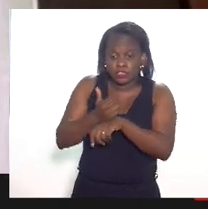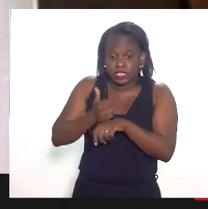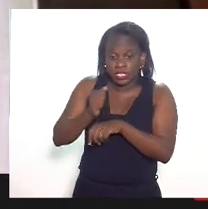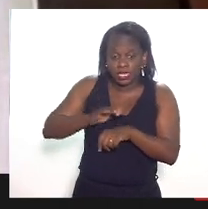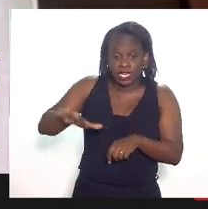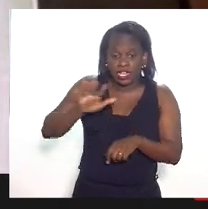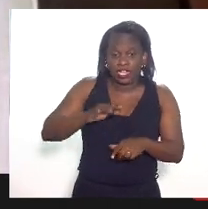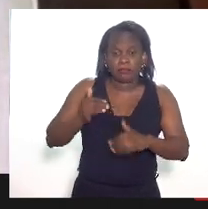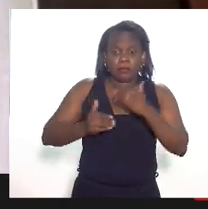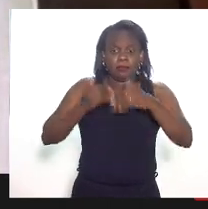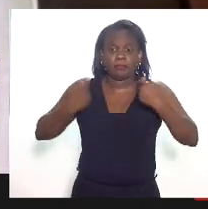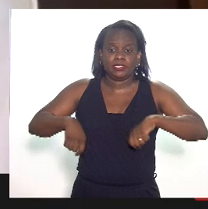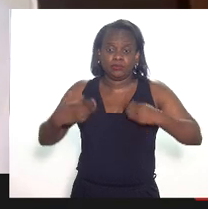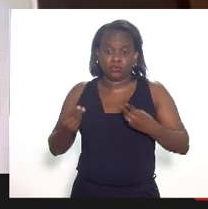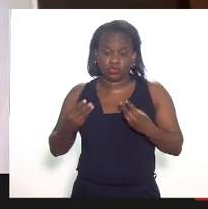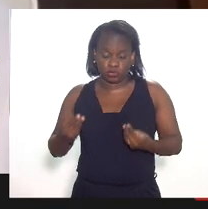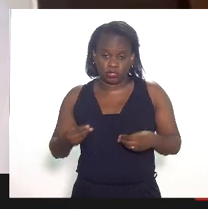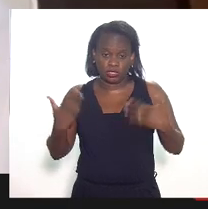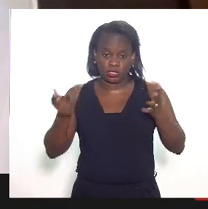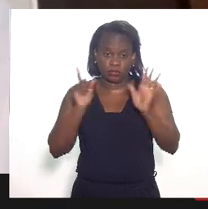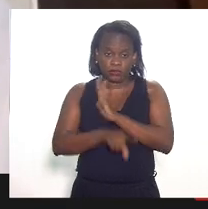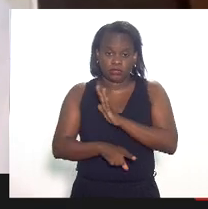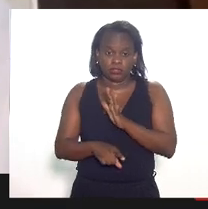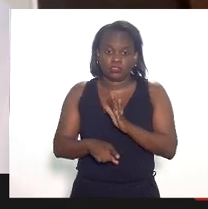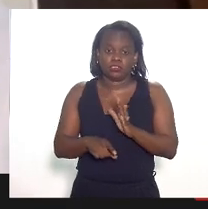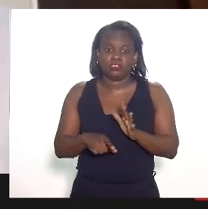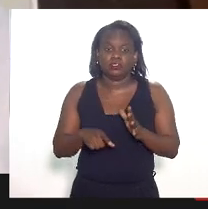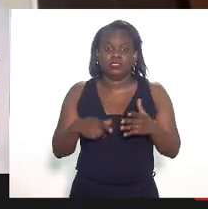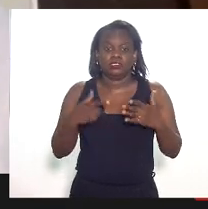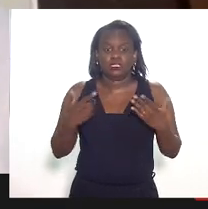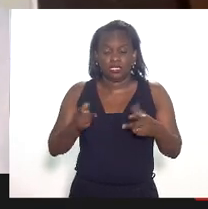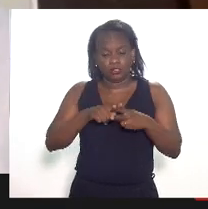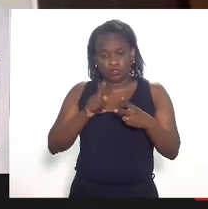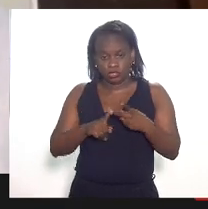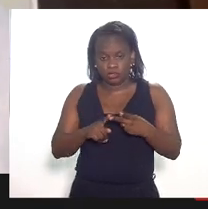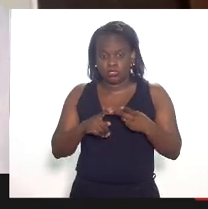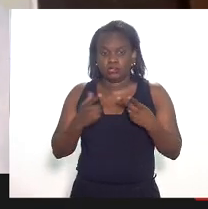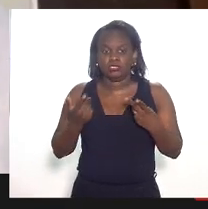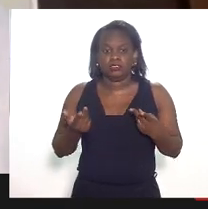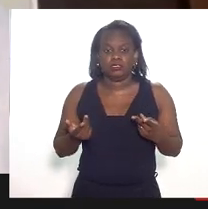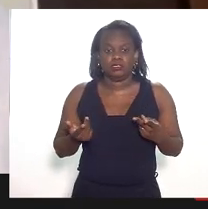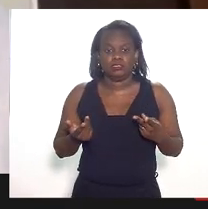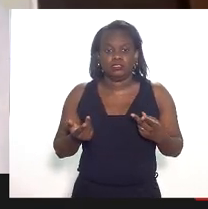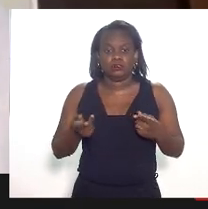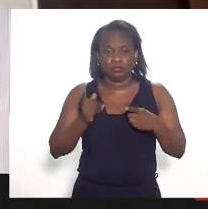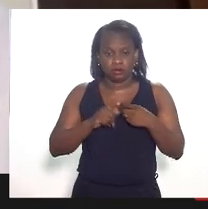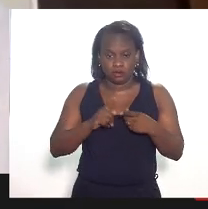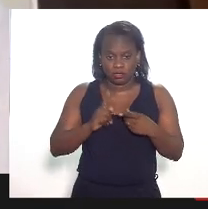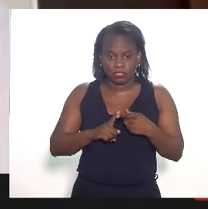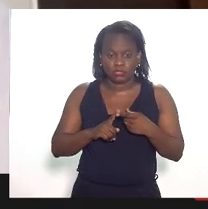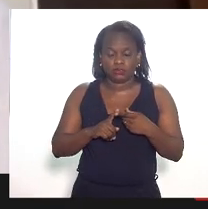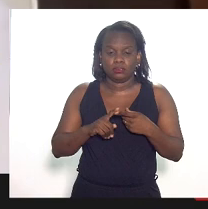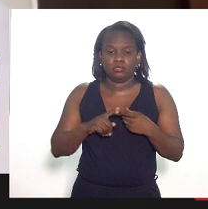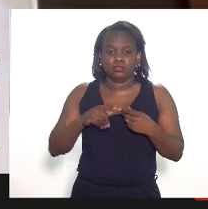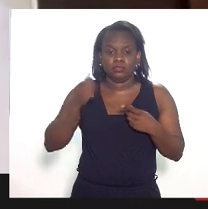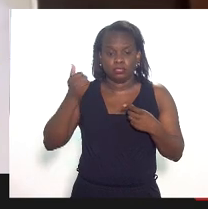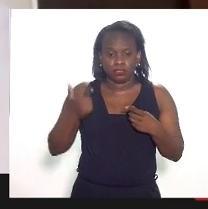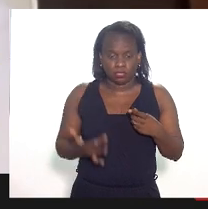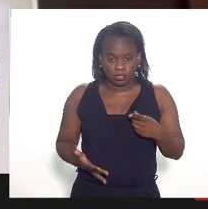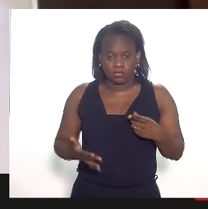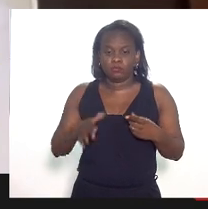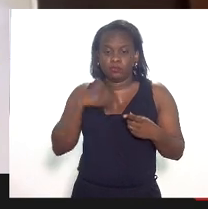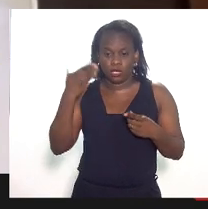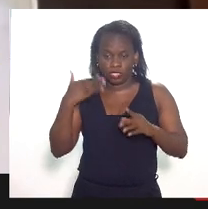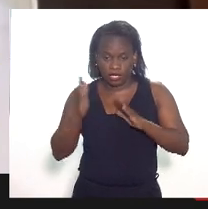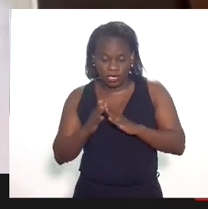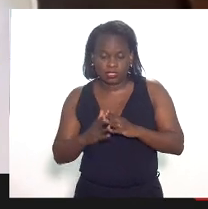área tem sido tão crescente? Então, a minha pergunta está nesses dois blocos. O primeiro bloco que fala sobre os